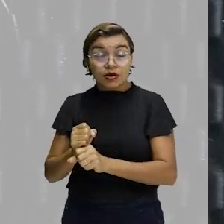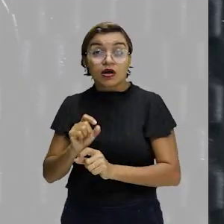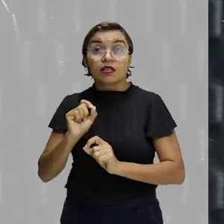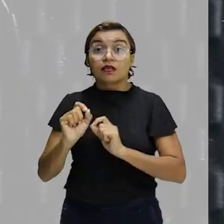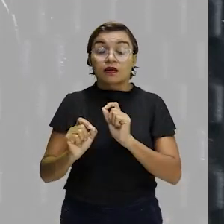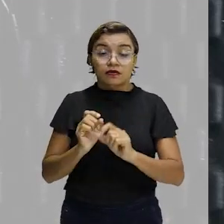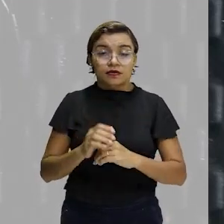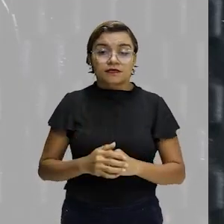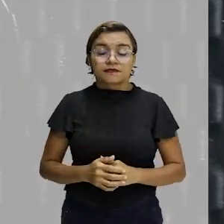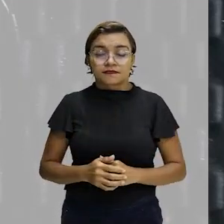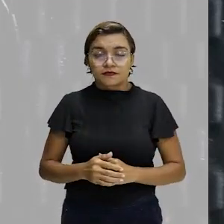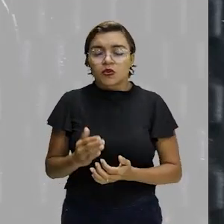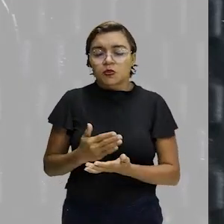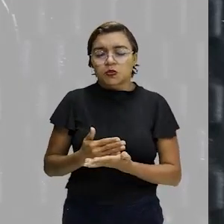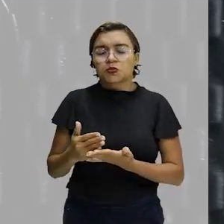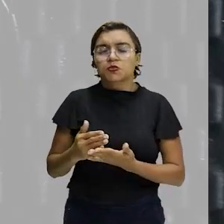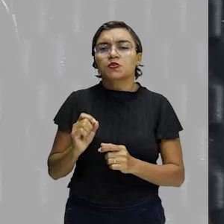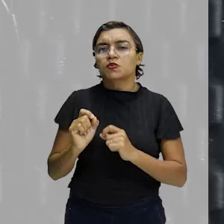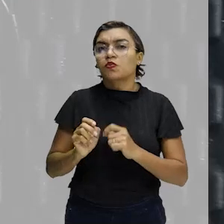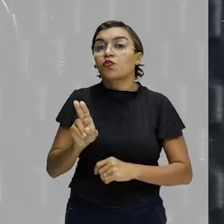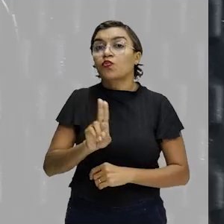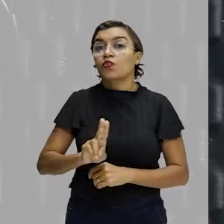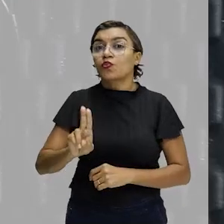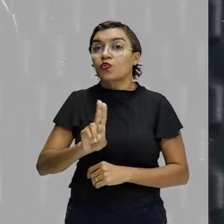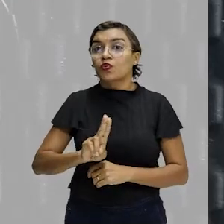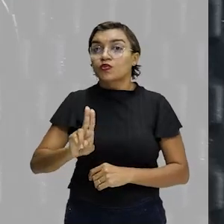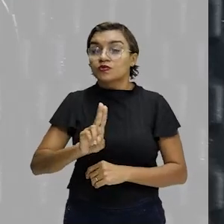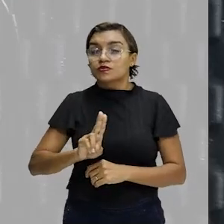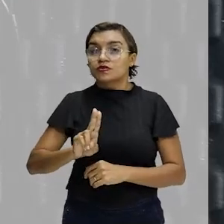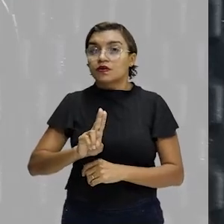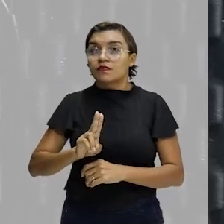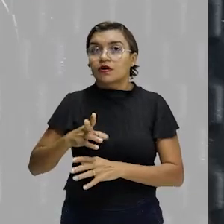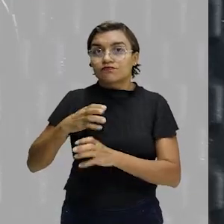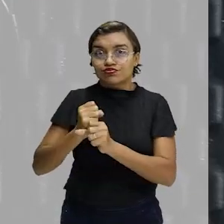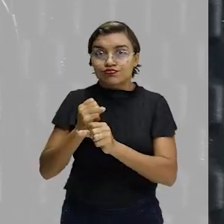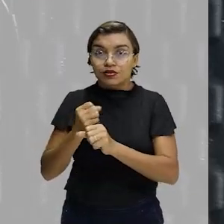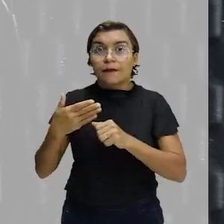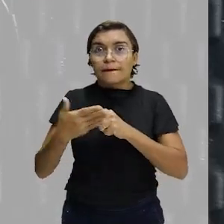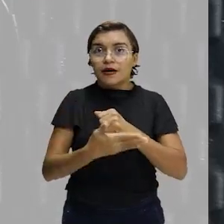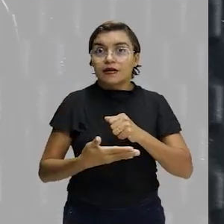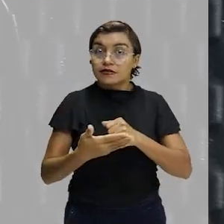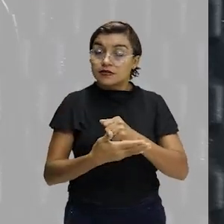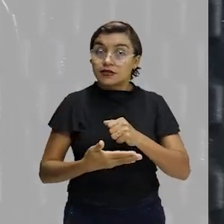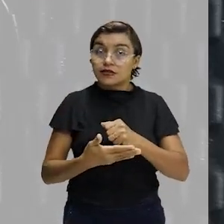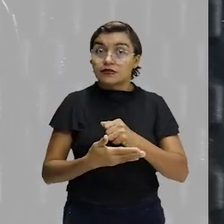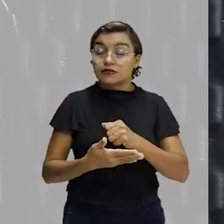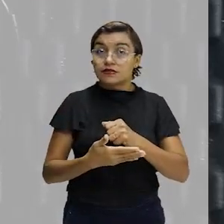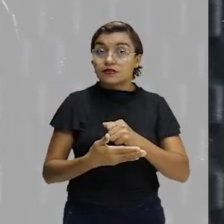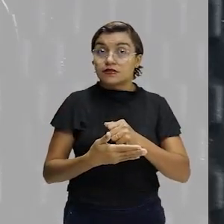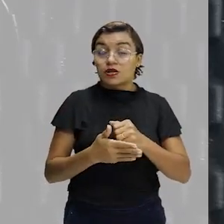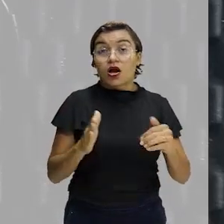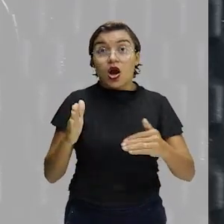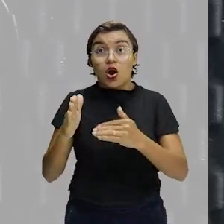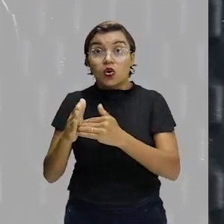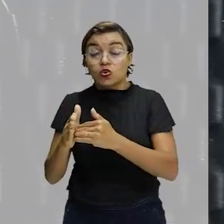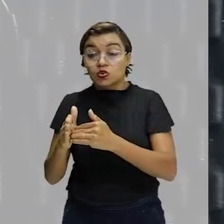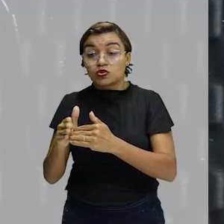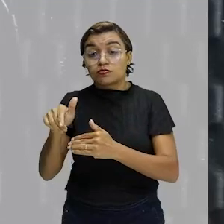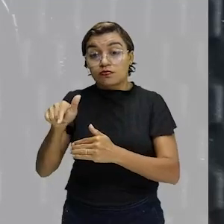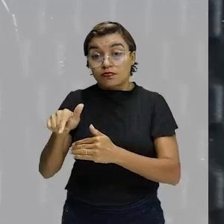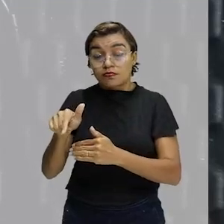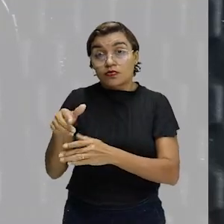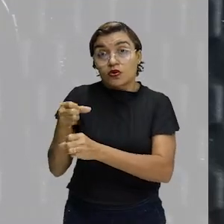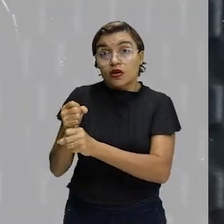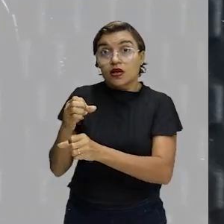né, inicialmente usando operações básicas, e somente na última linha, praticamente, de cálculo, foi que